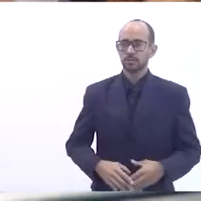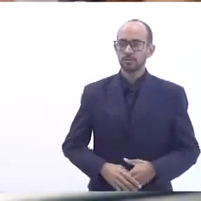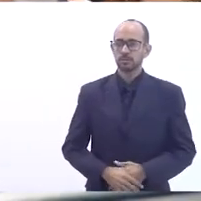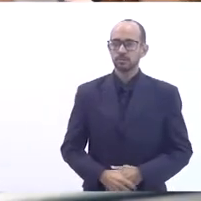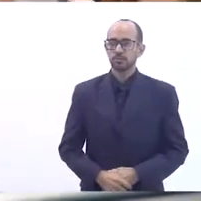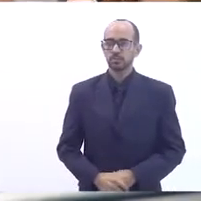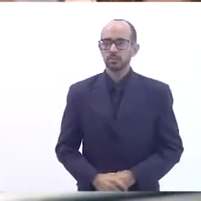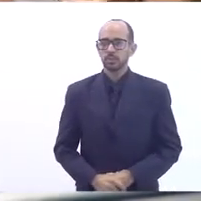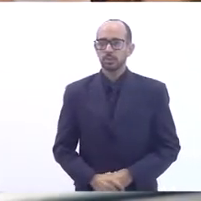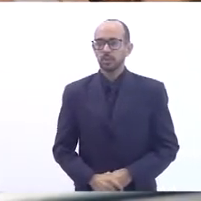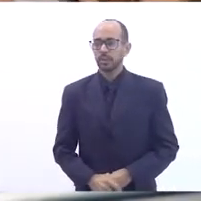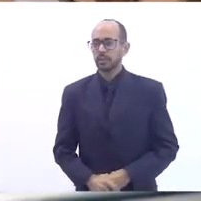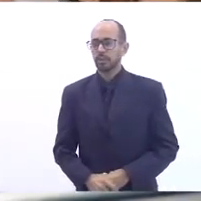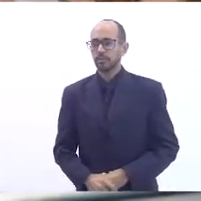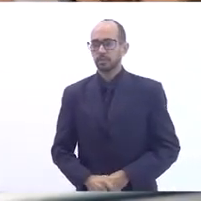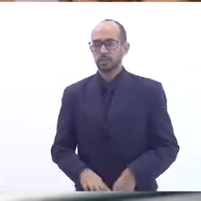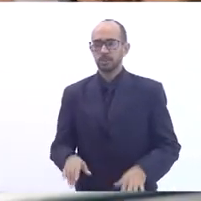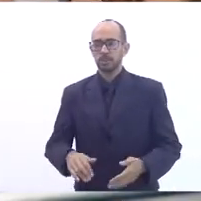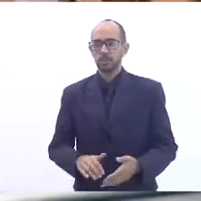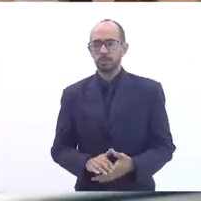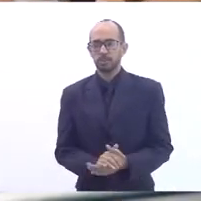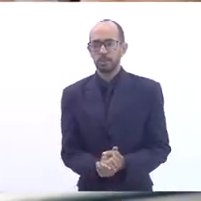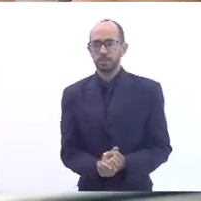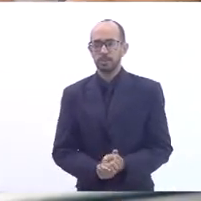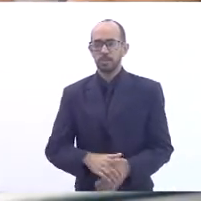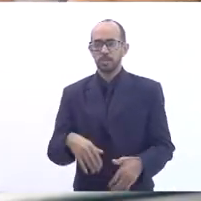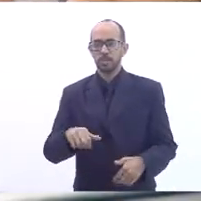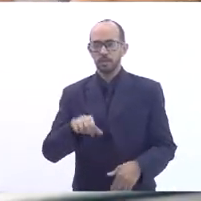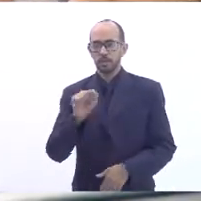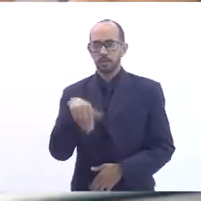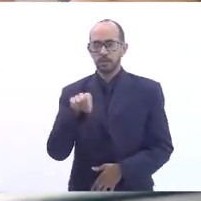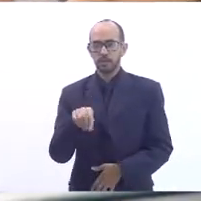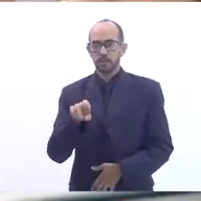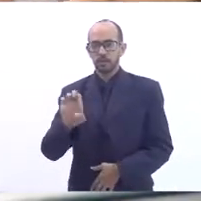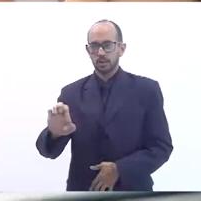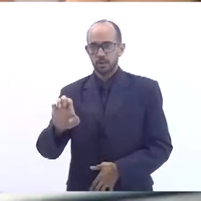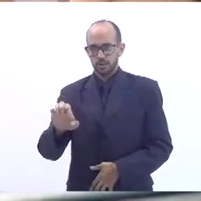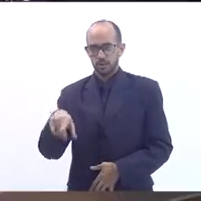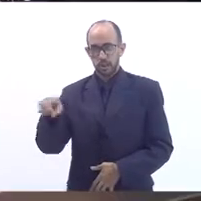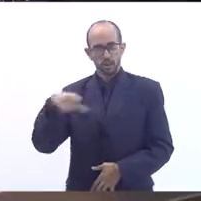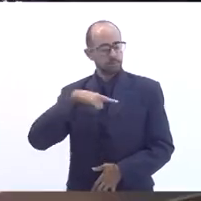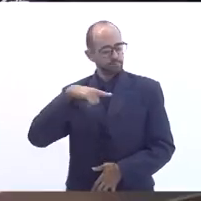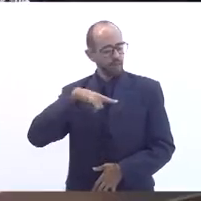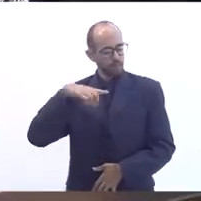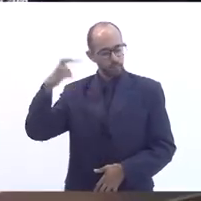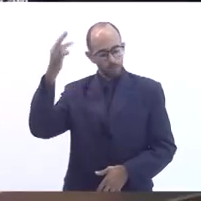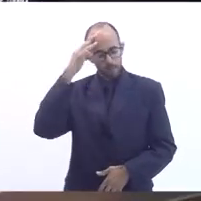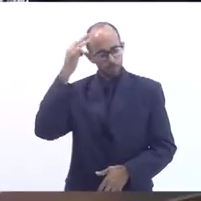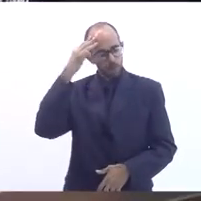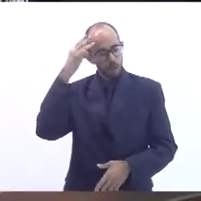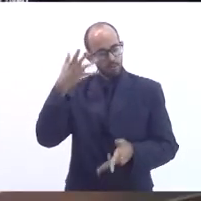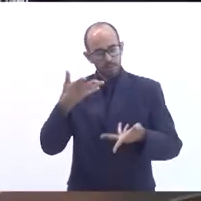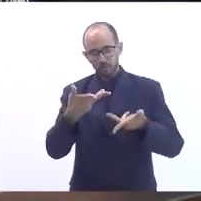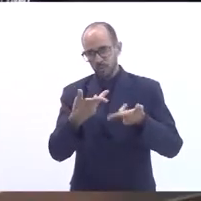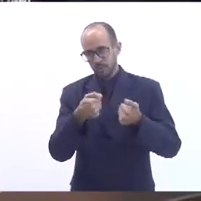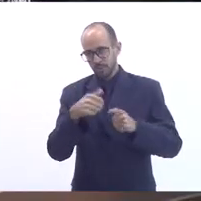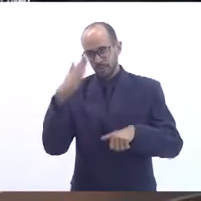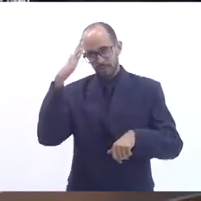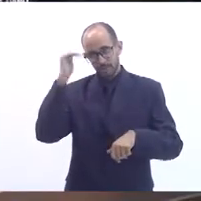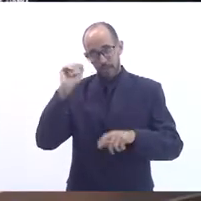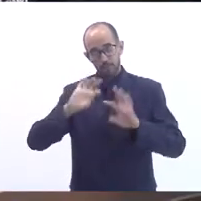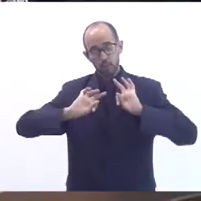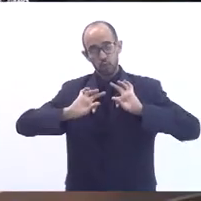o André e o André Barros a gente ser combatido ele tem uma memória inacreditável porque ele sabe